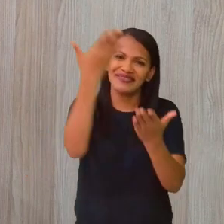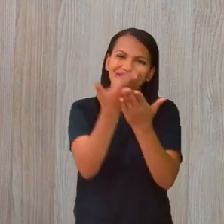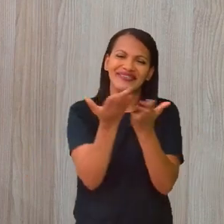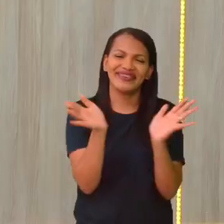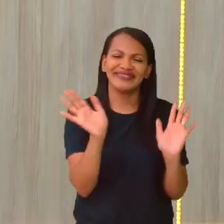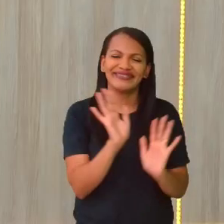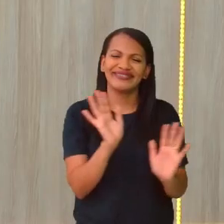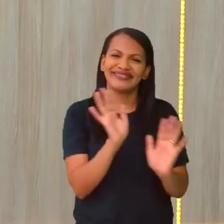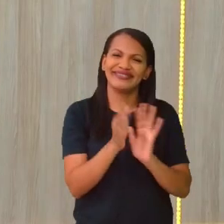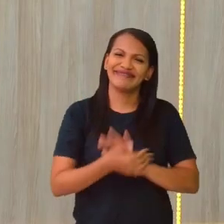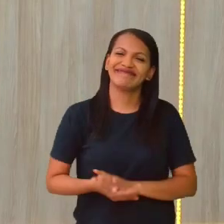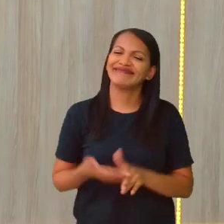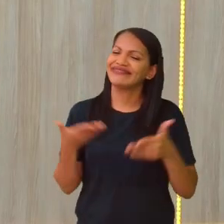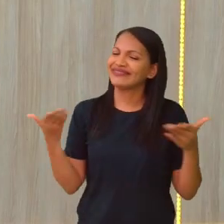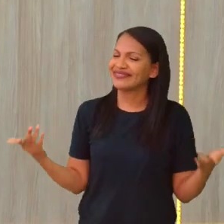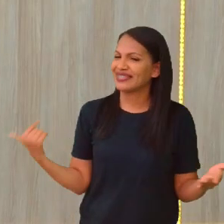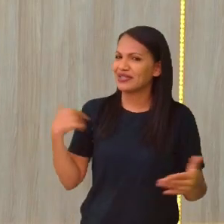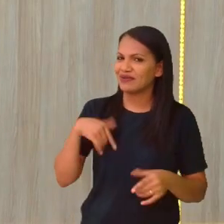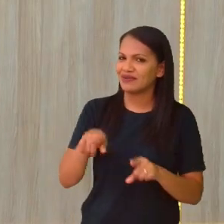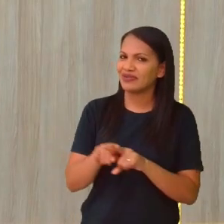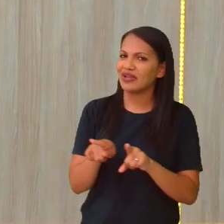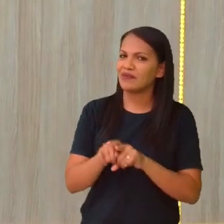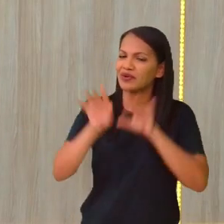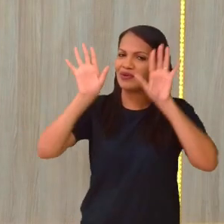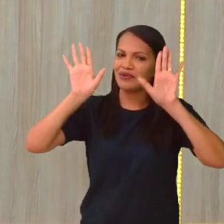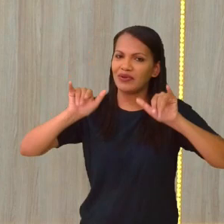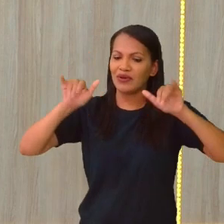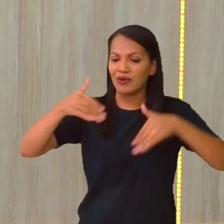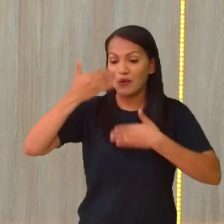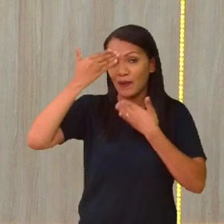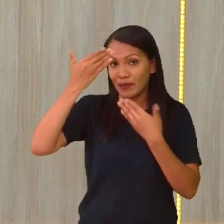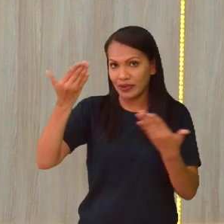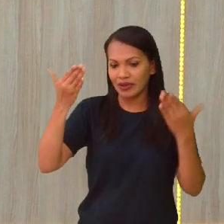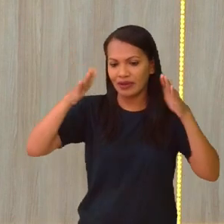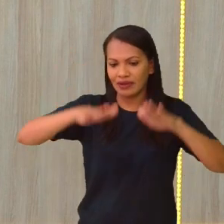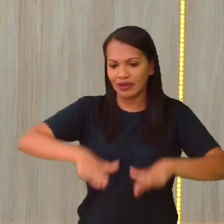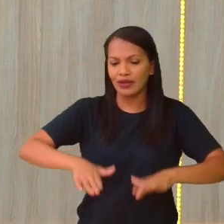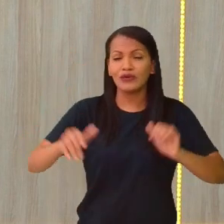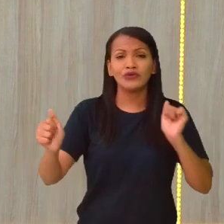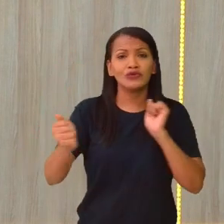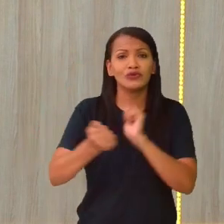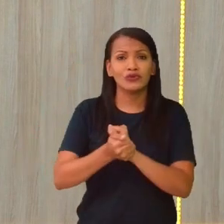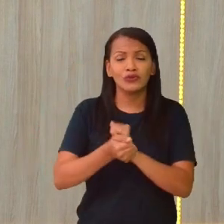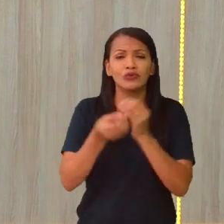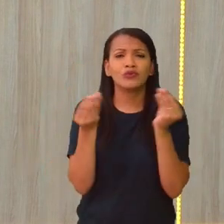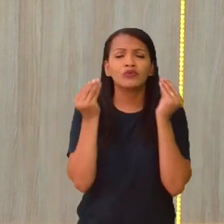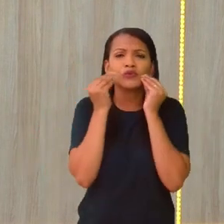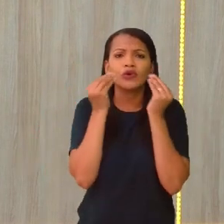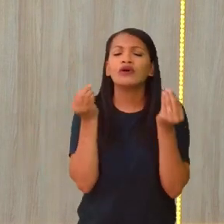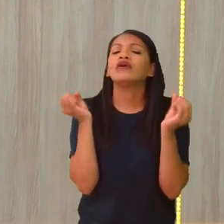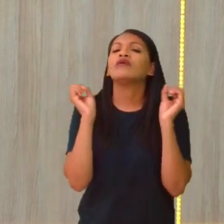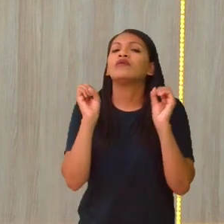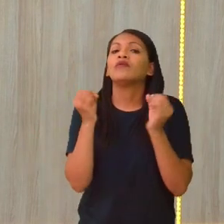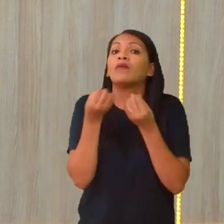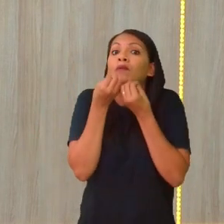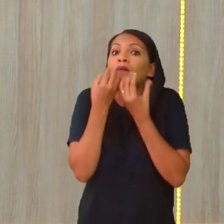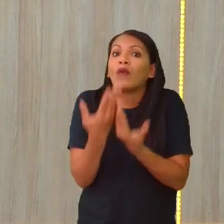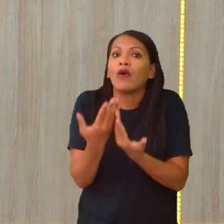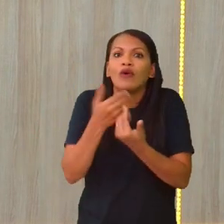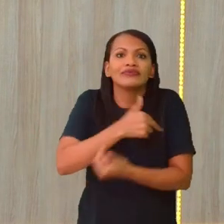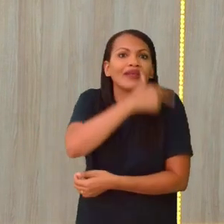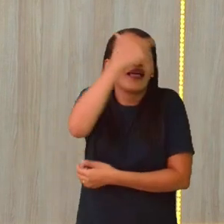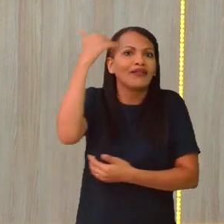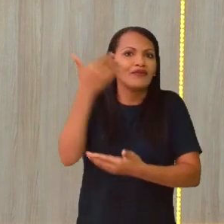próxima. É isso, minha gente. Eu também me despeço por aqui. Obrigada por terem ficado aqui conosco. Um bom Natal para todo mundo que está